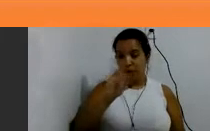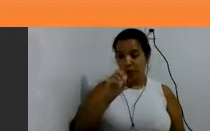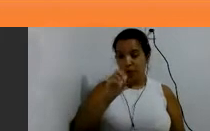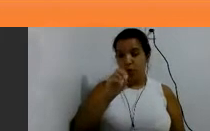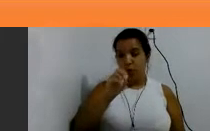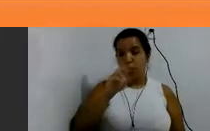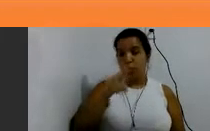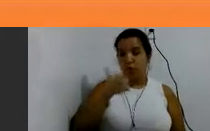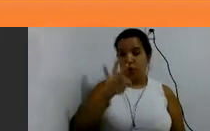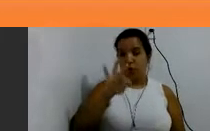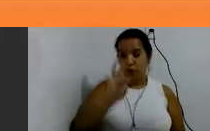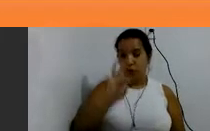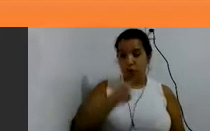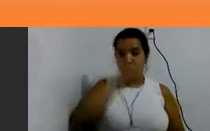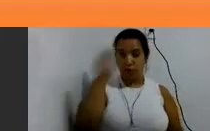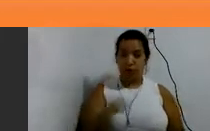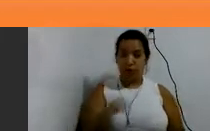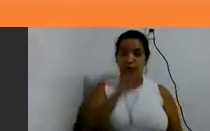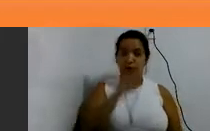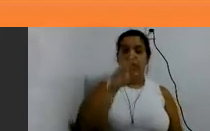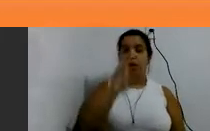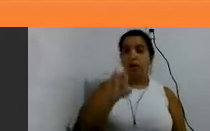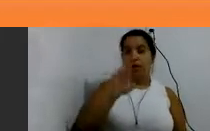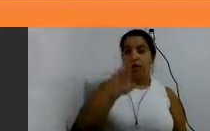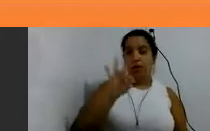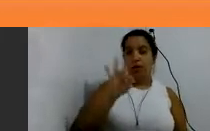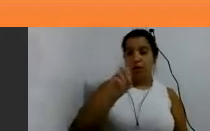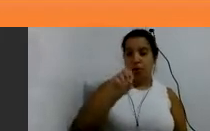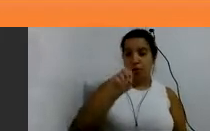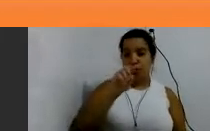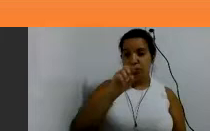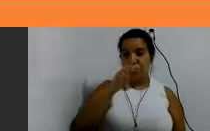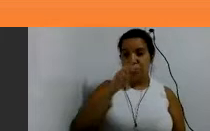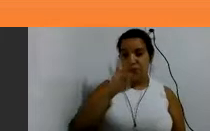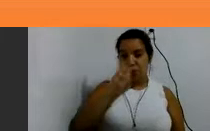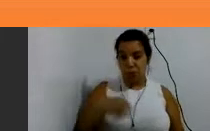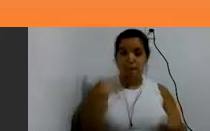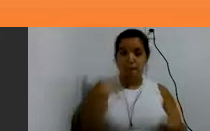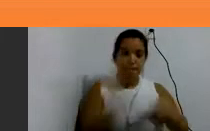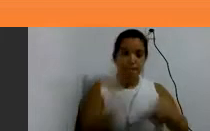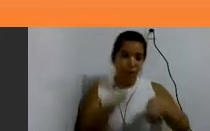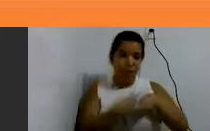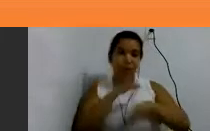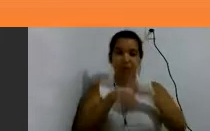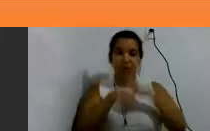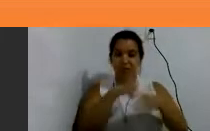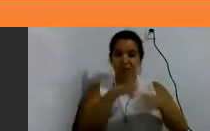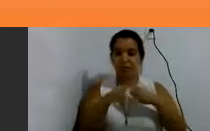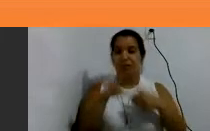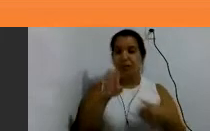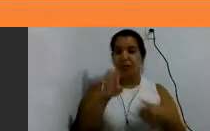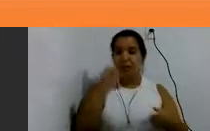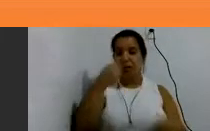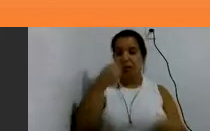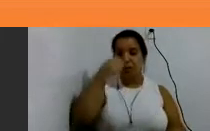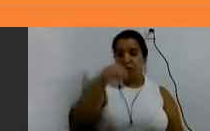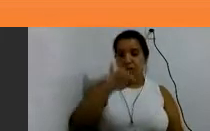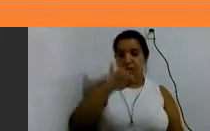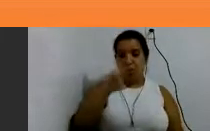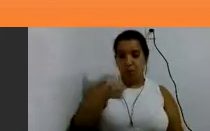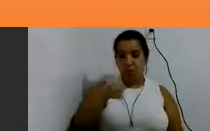de ciclo eritrocítico. Então, o trofozoito maduro, ele se transforma também em um esquizonte, e o esquizonte vai